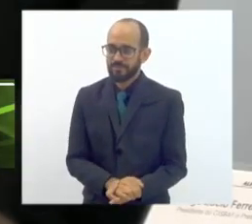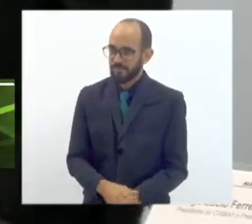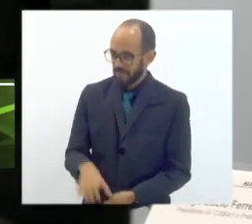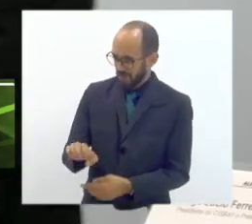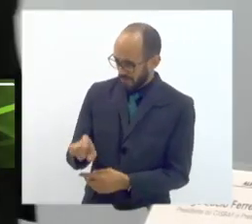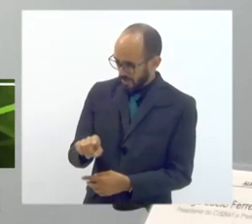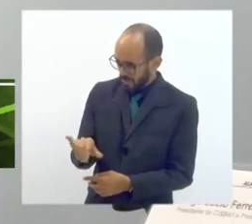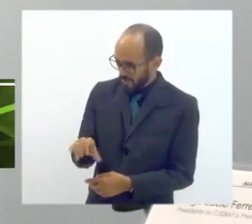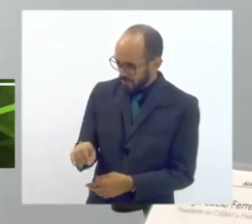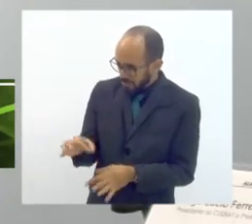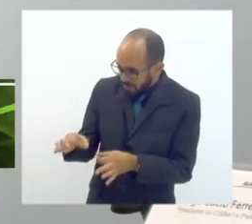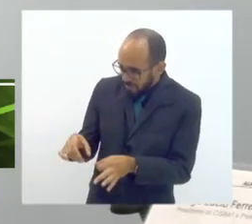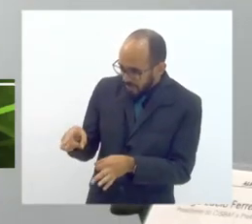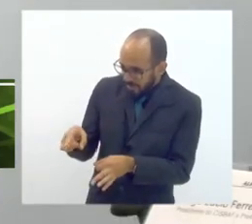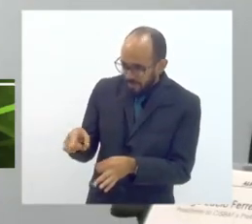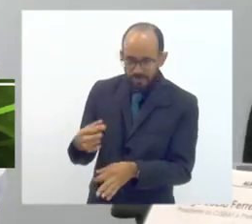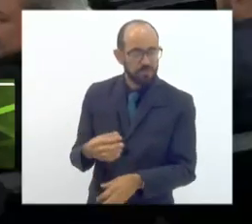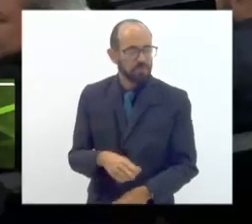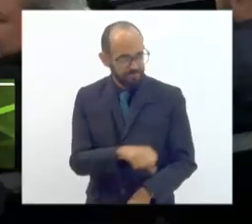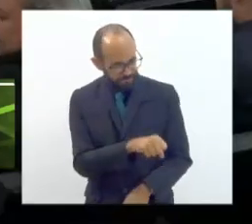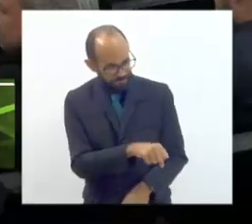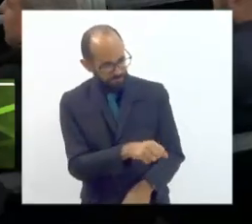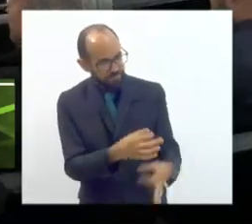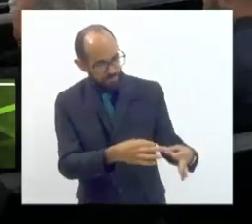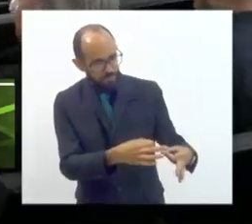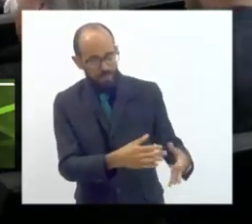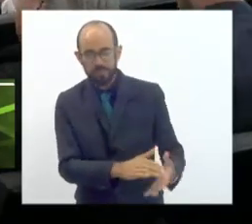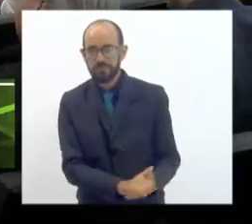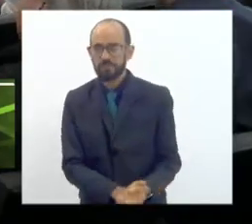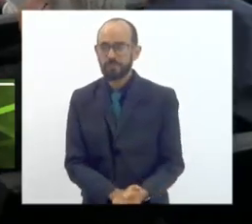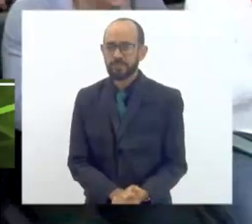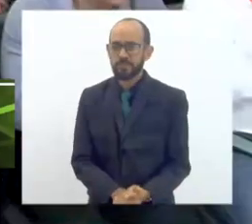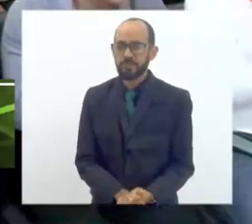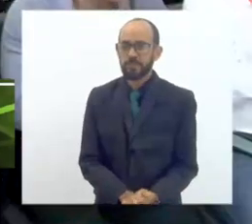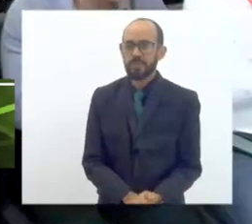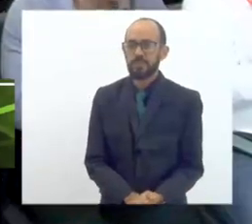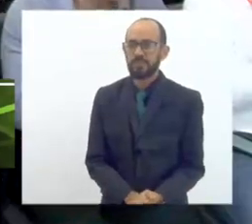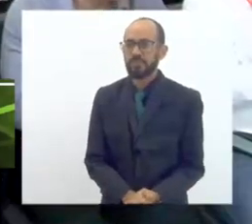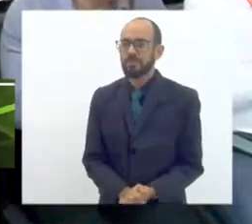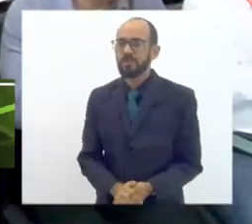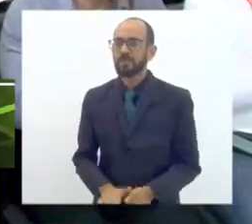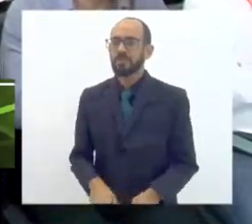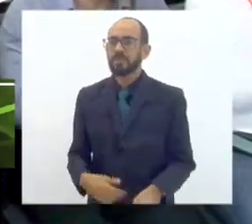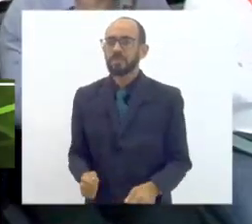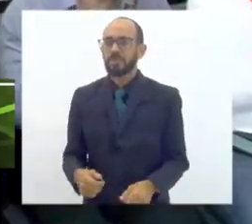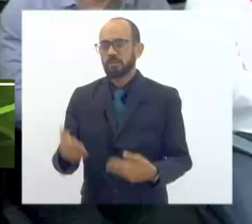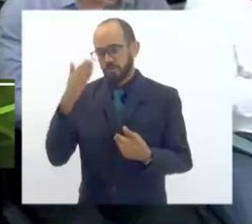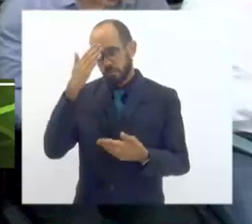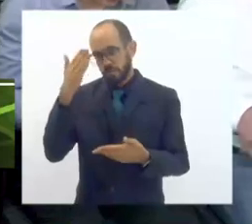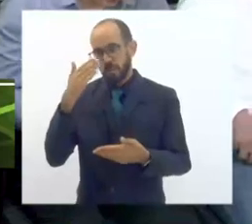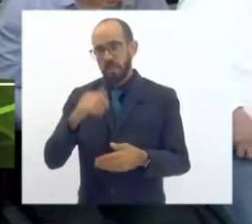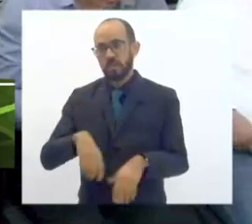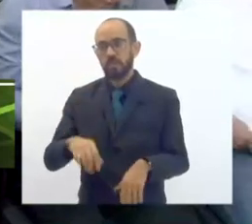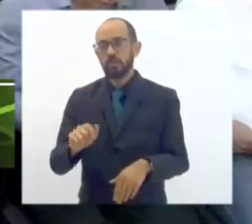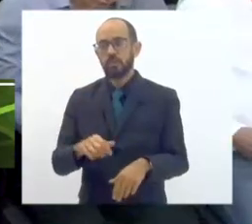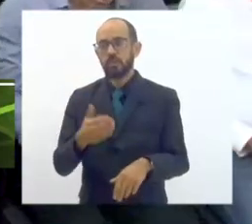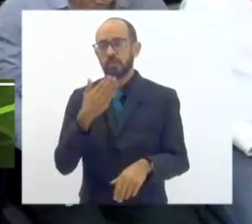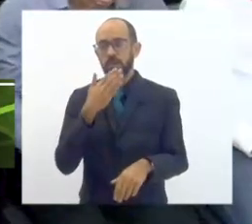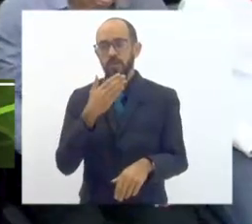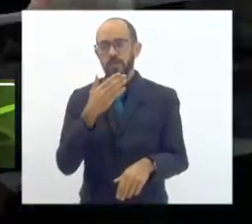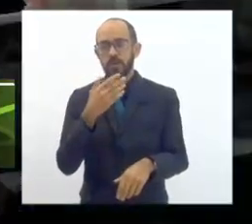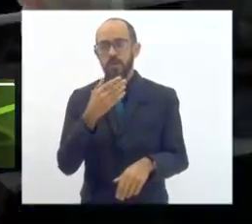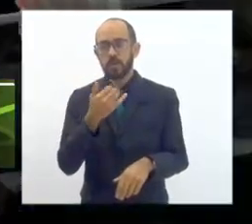de casa? Perfeito, então, gente. Muito obrigado. Eu queria só justificar a ausência do nosso presidente, viu, Wesley?